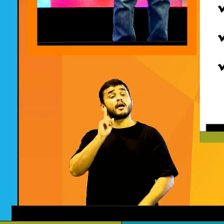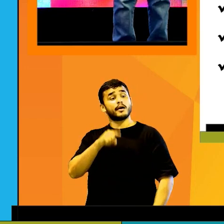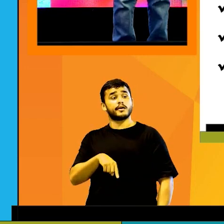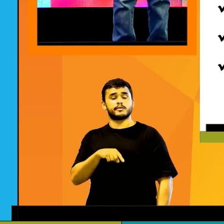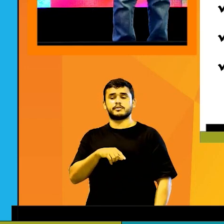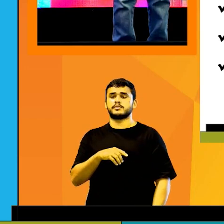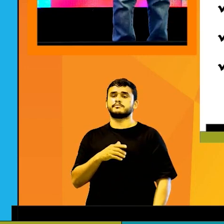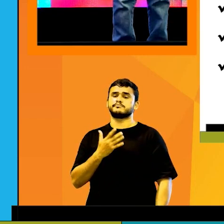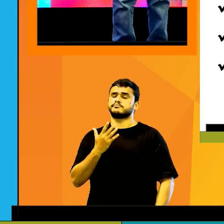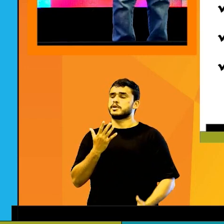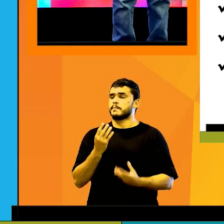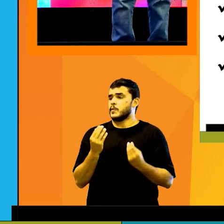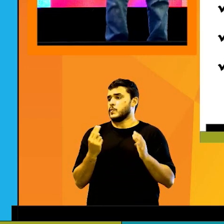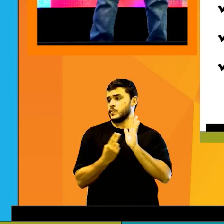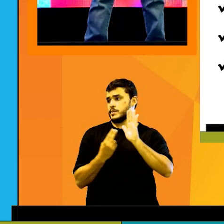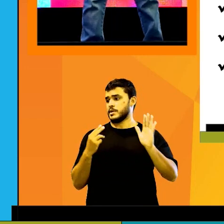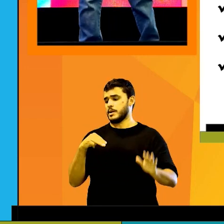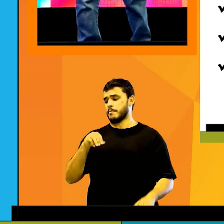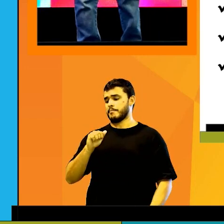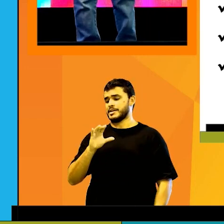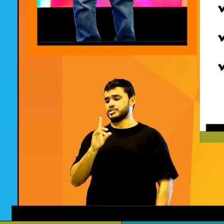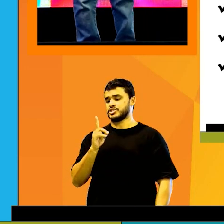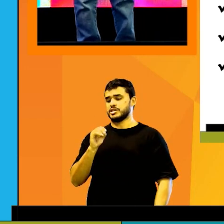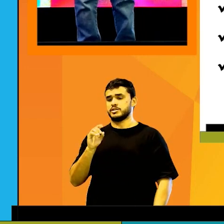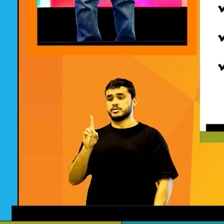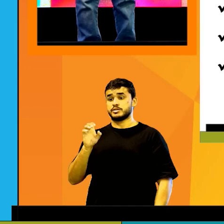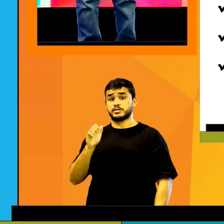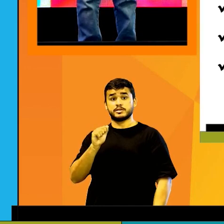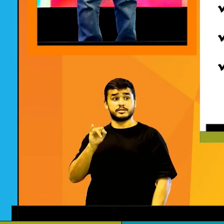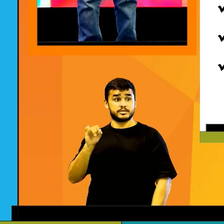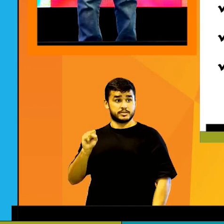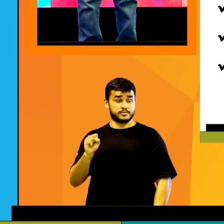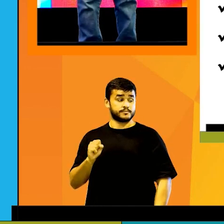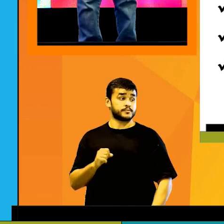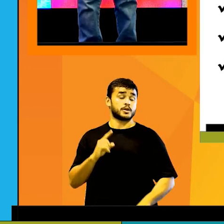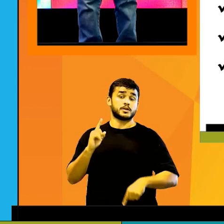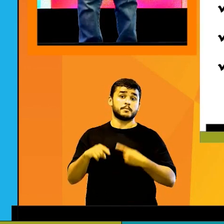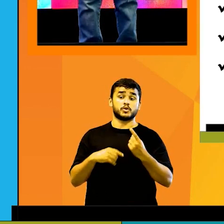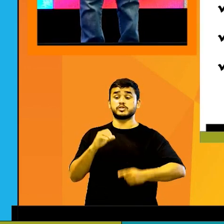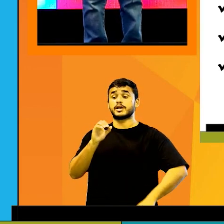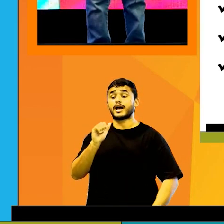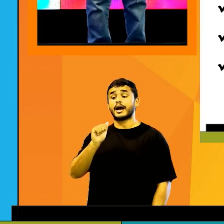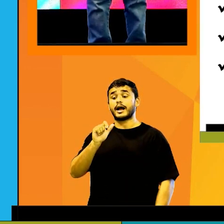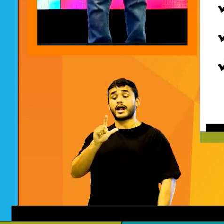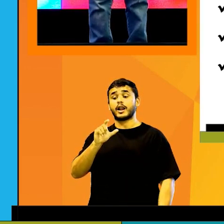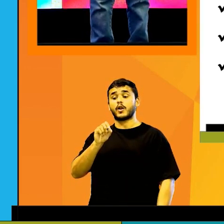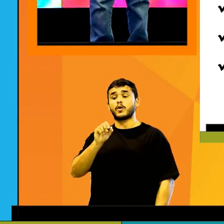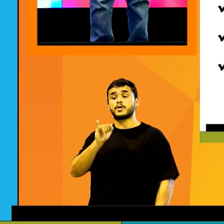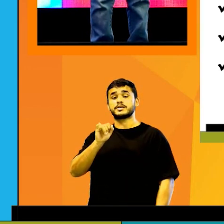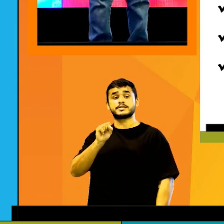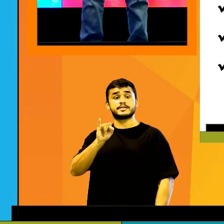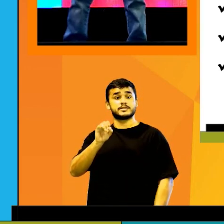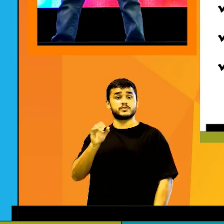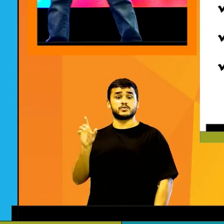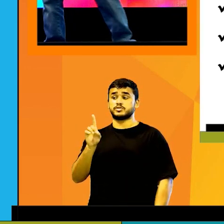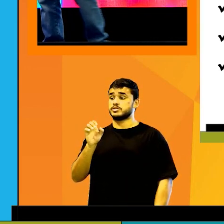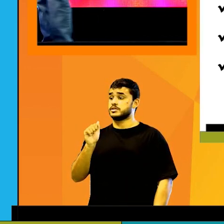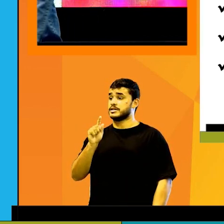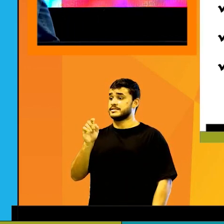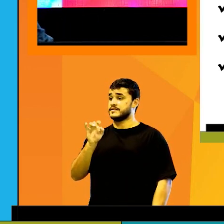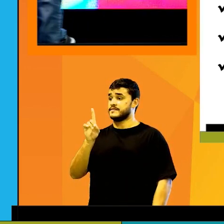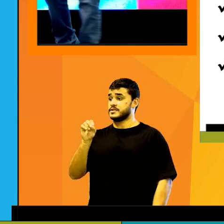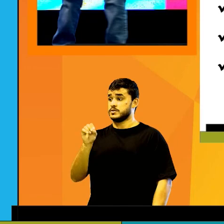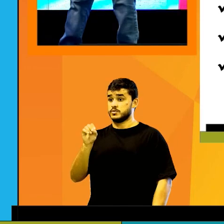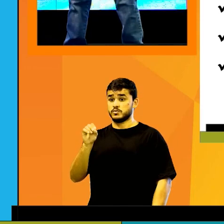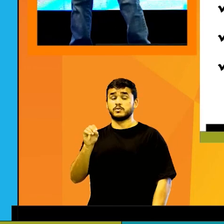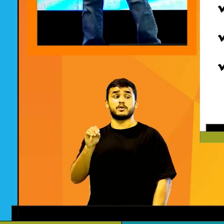de Aires. Aí o Aloysio de Azevedo, maranhense, iniciou o naturalismo como extensão do realismo, porque o